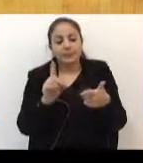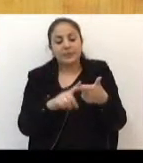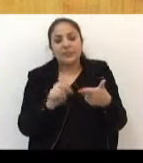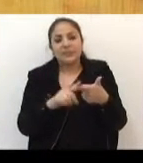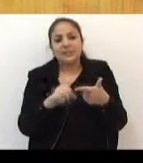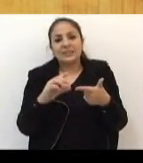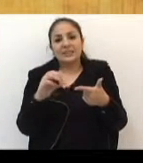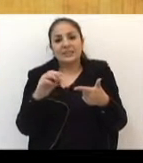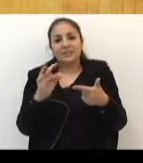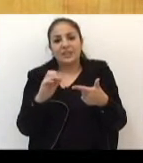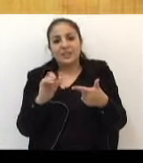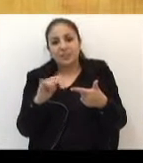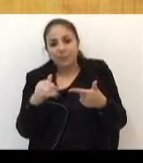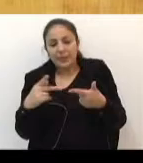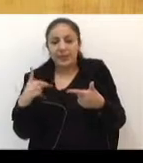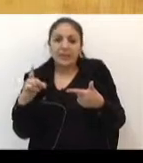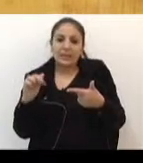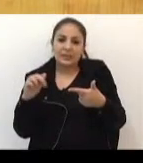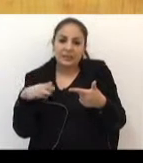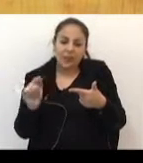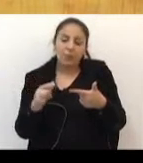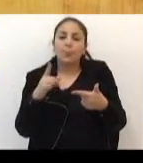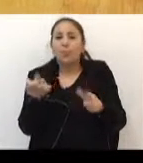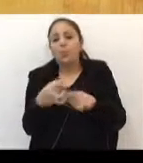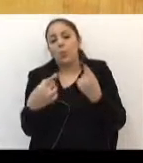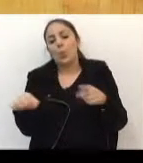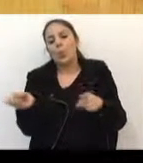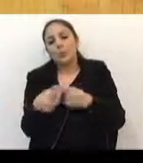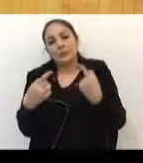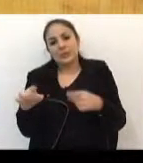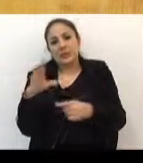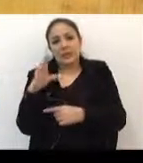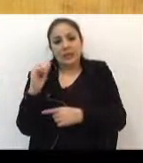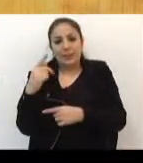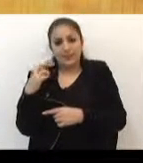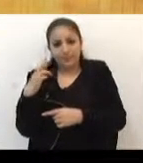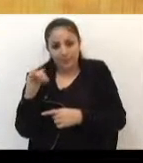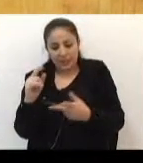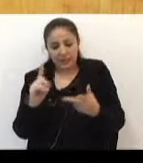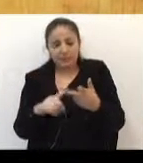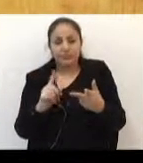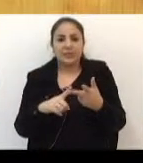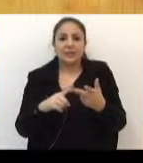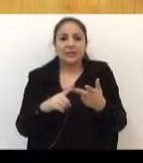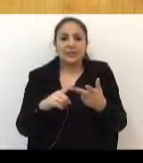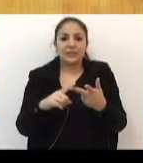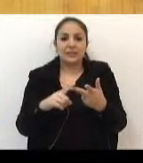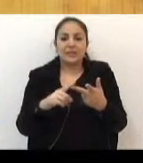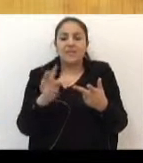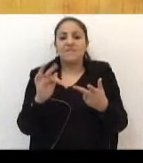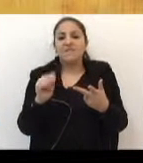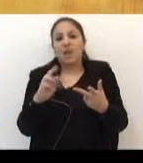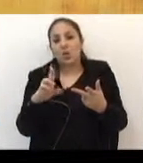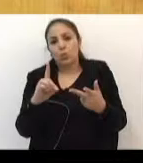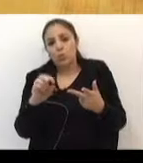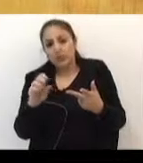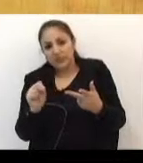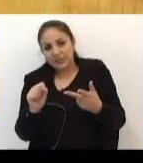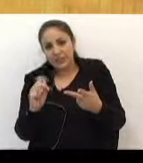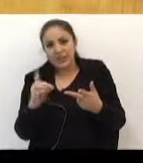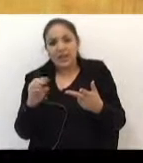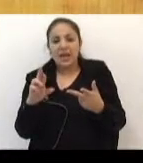Nadal, com a música campeira. O terceiro, o CTG Fagundes dos Reis, o laço e o serviço do lazer. Daí ele vai trazer toda a parte